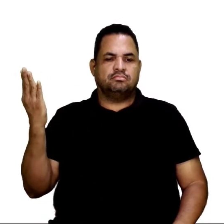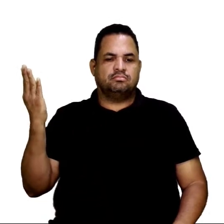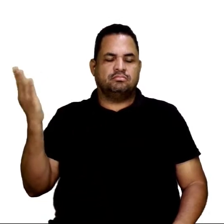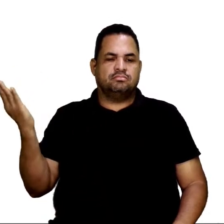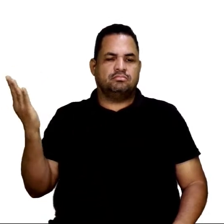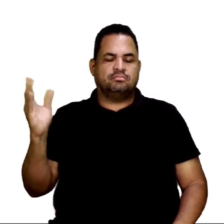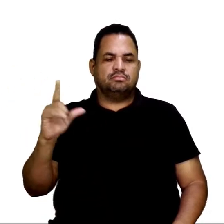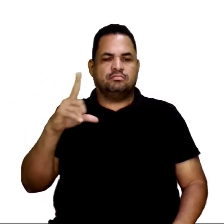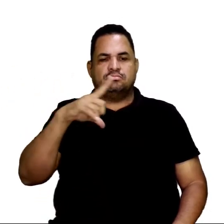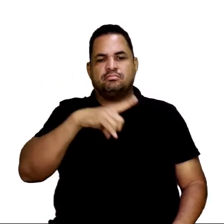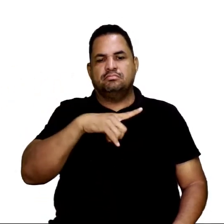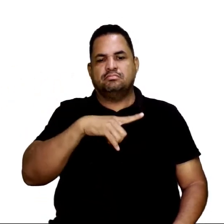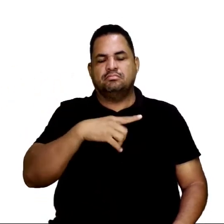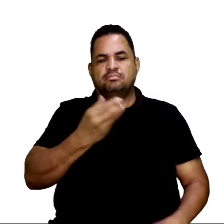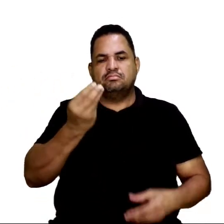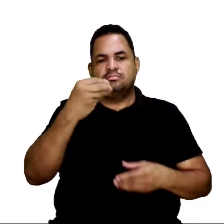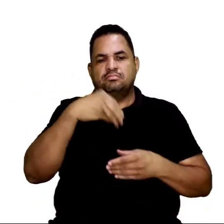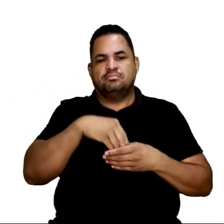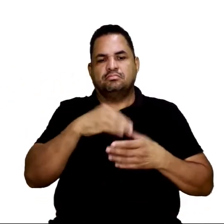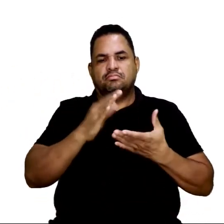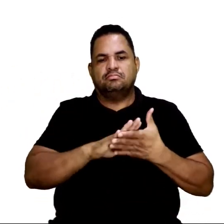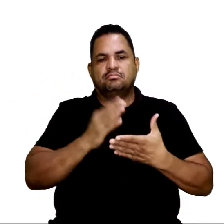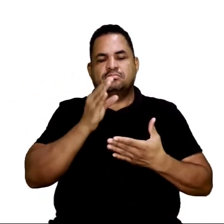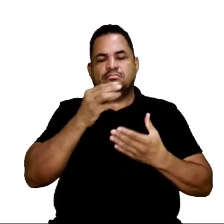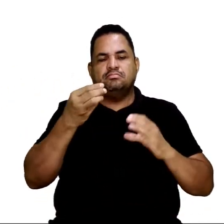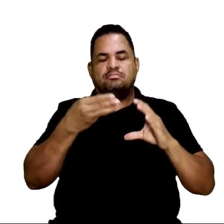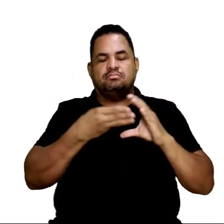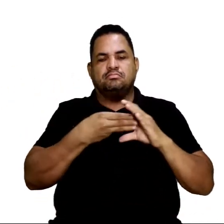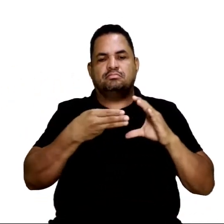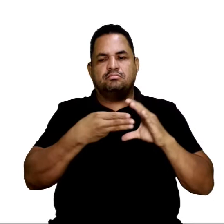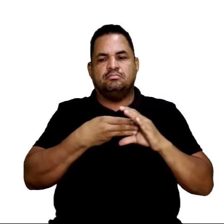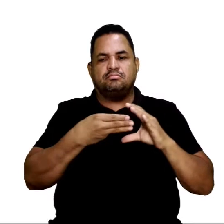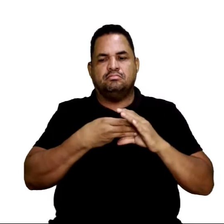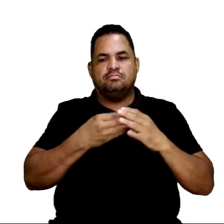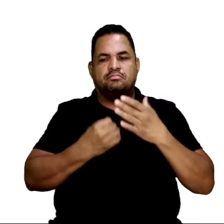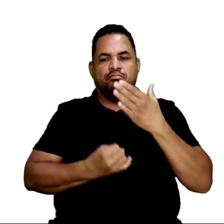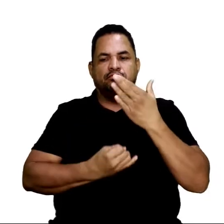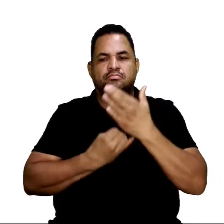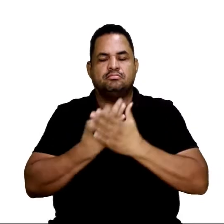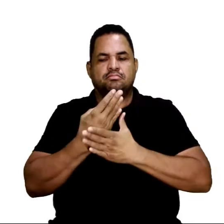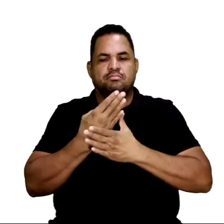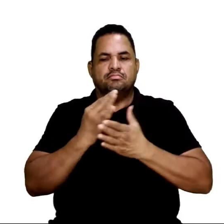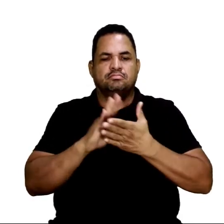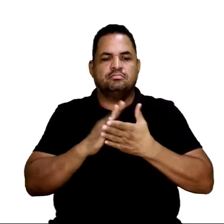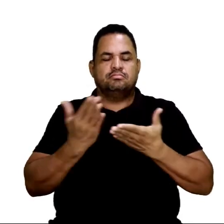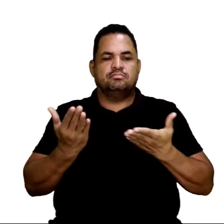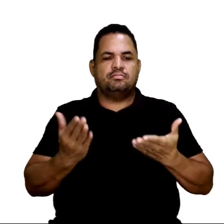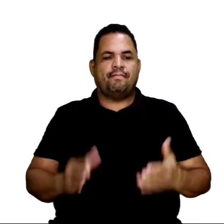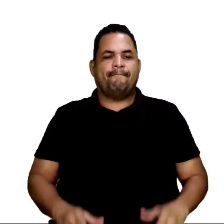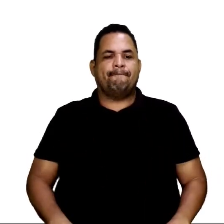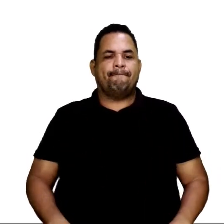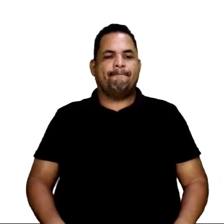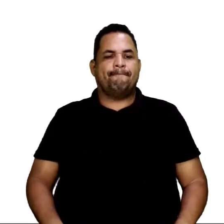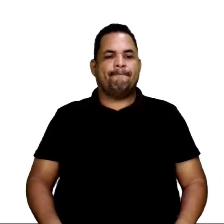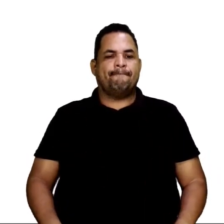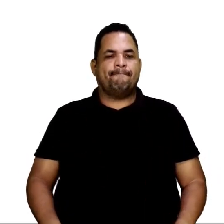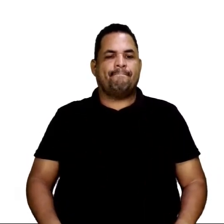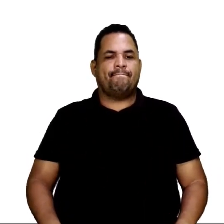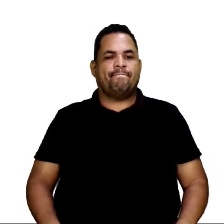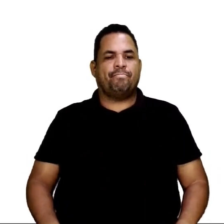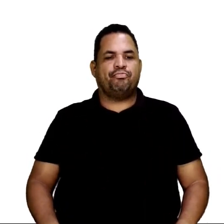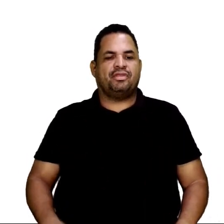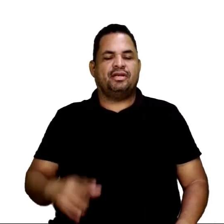fazem parte daquelas células que são originadas, né, que vão originar ou têm